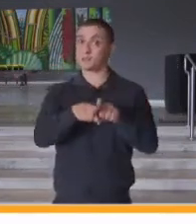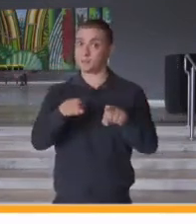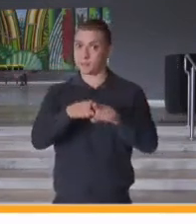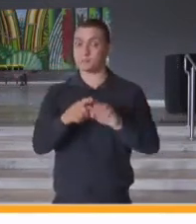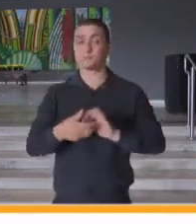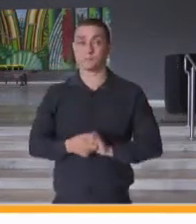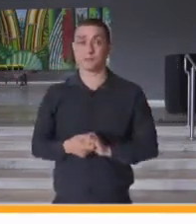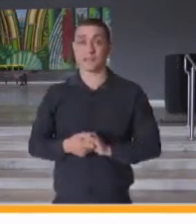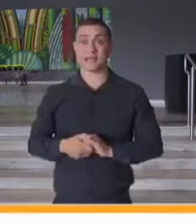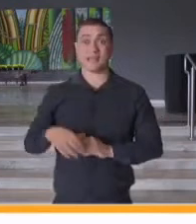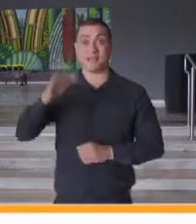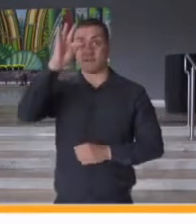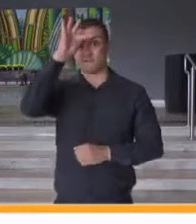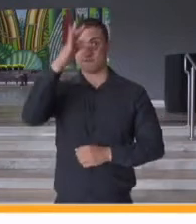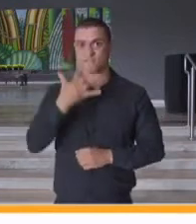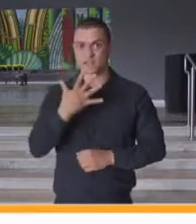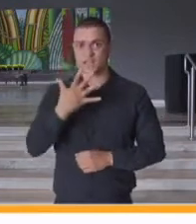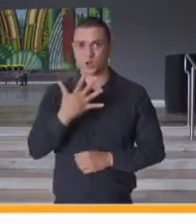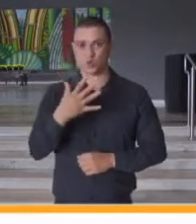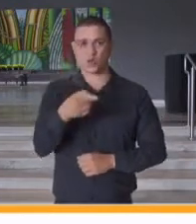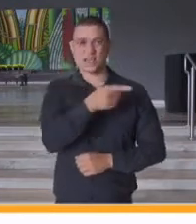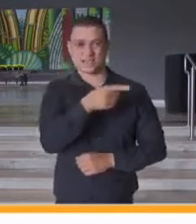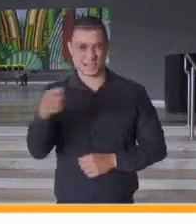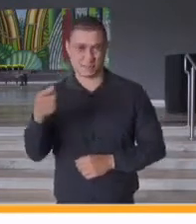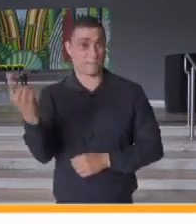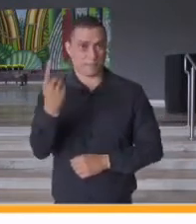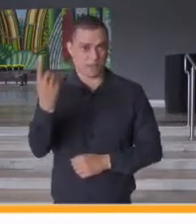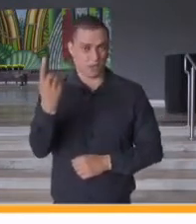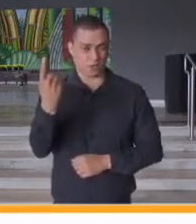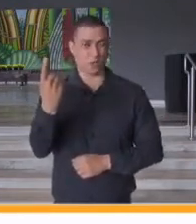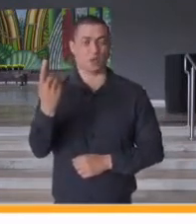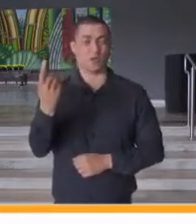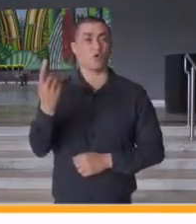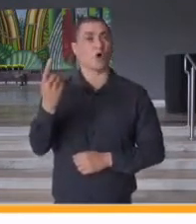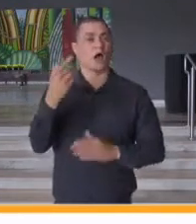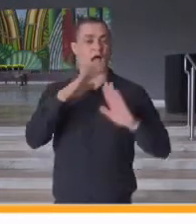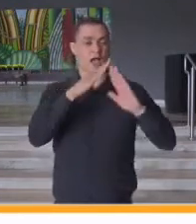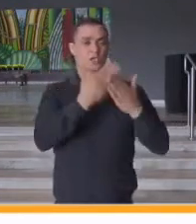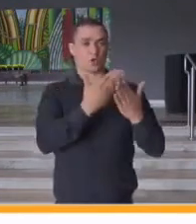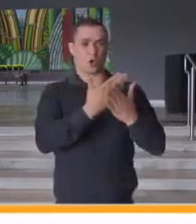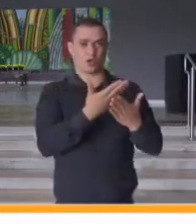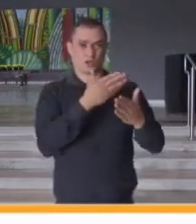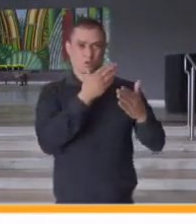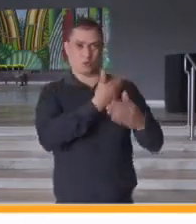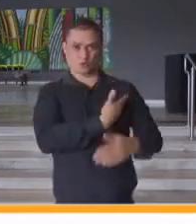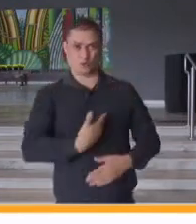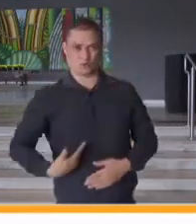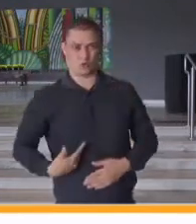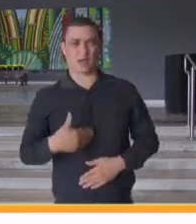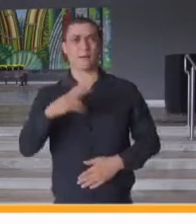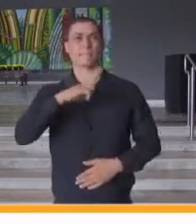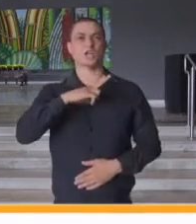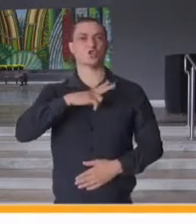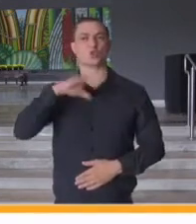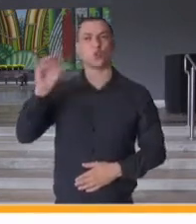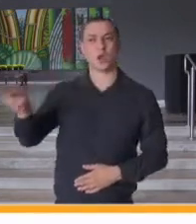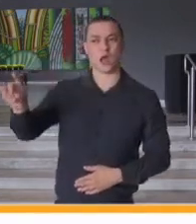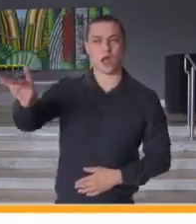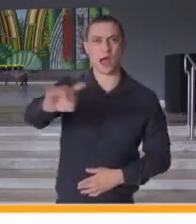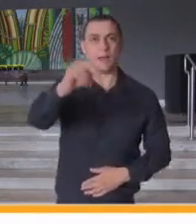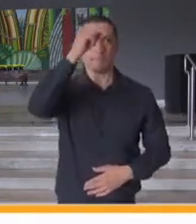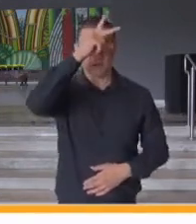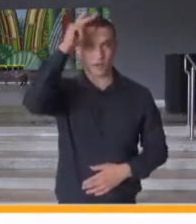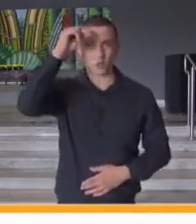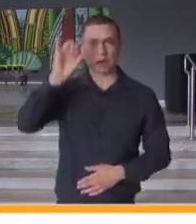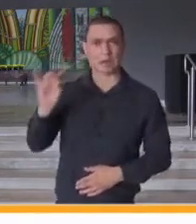de fevereiro, nós vamos utilizar a previsão das nossas aulas da rede estadual, lembrando que cada escola particular, cada rede